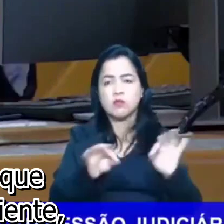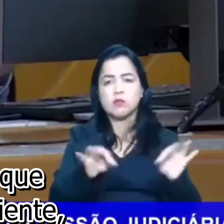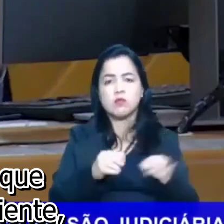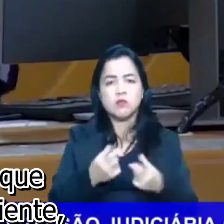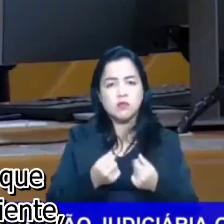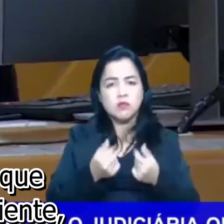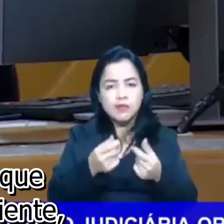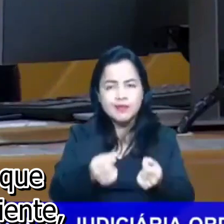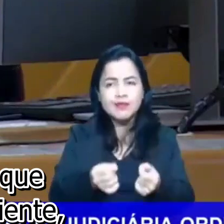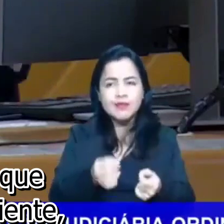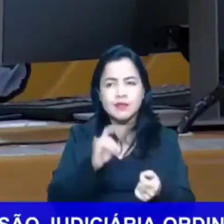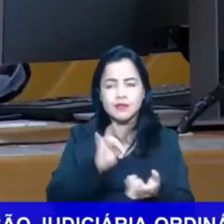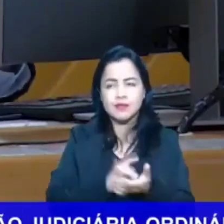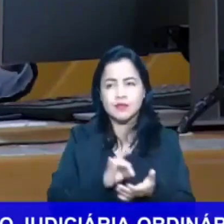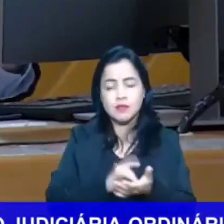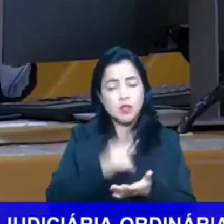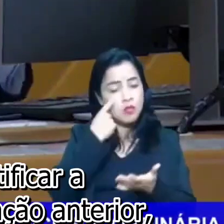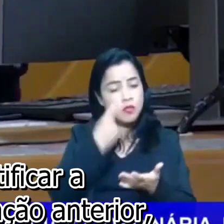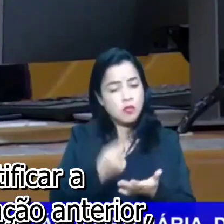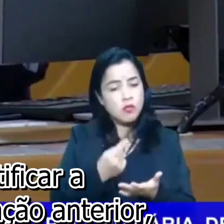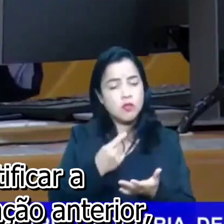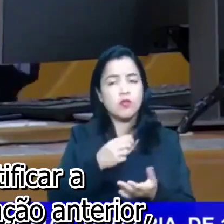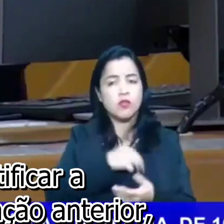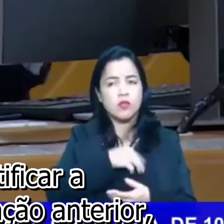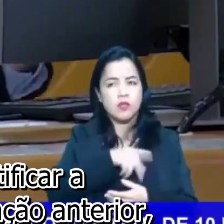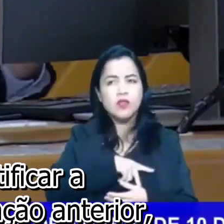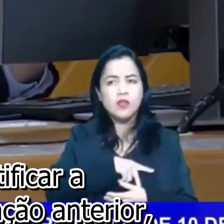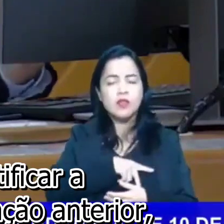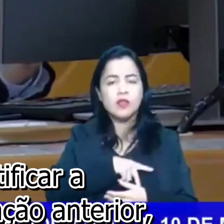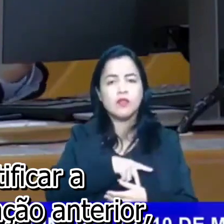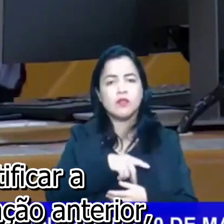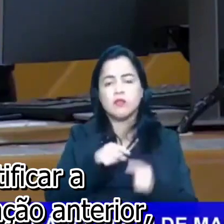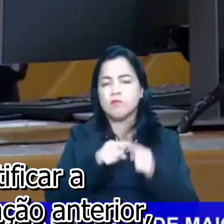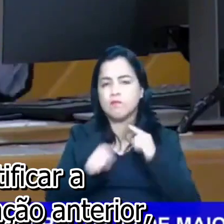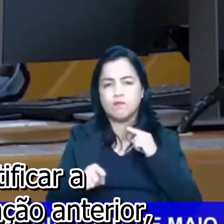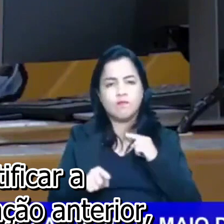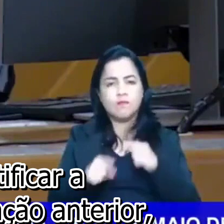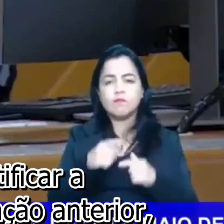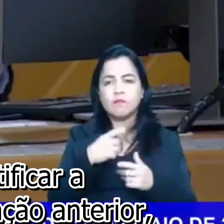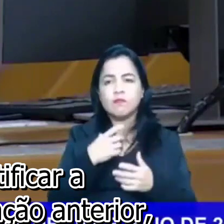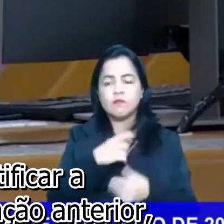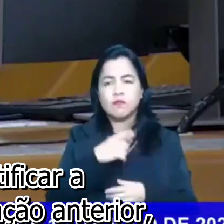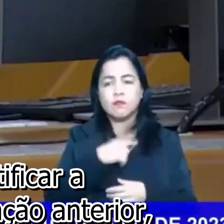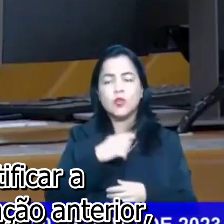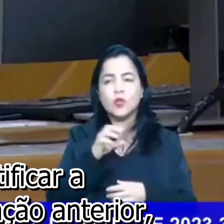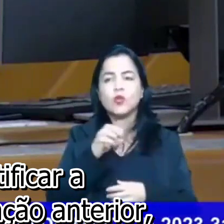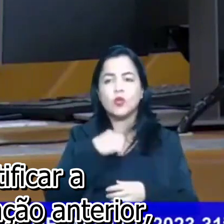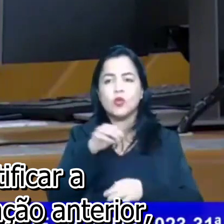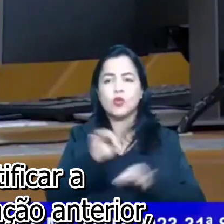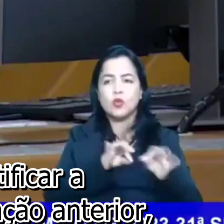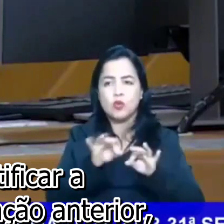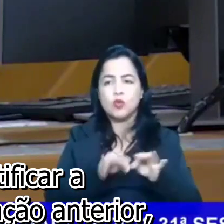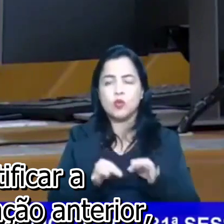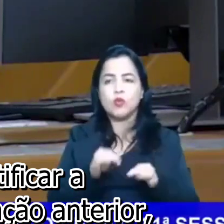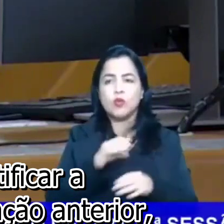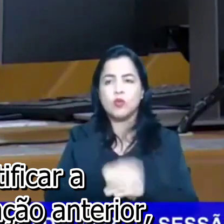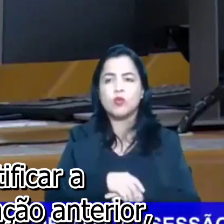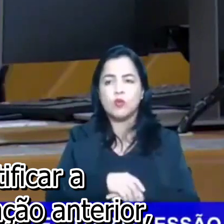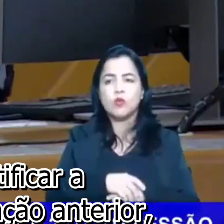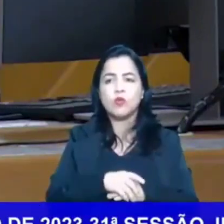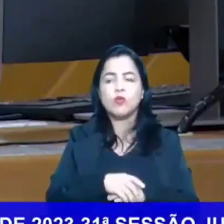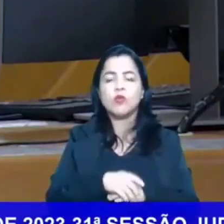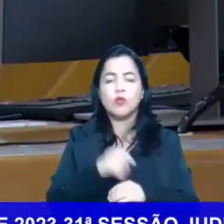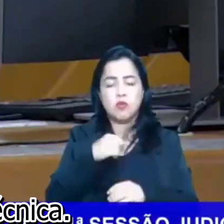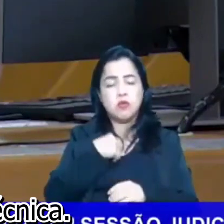econômica suficiente, ao ver do Ministério Público Eleitoral, para justificar a desaprovação, razão pela qual retifico a manifestação anterior e